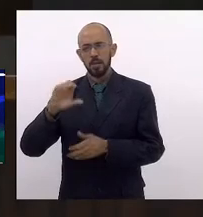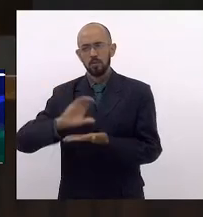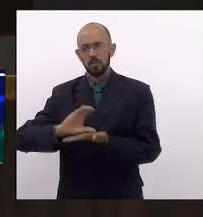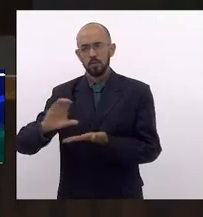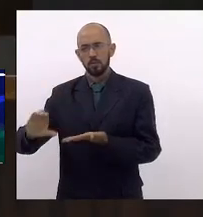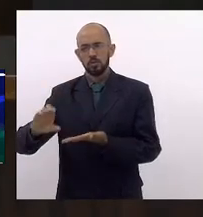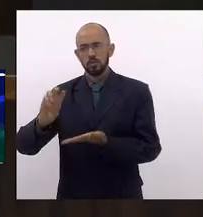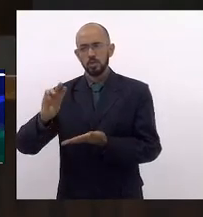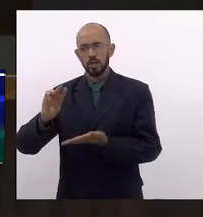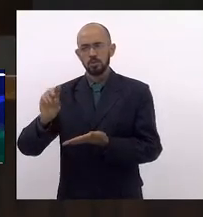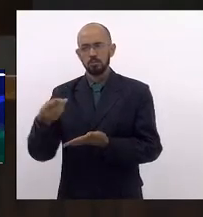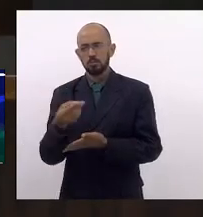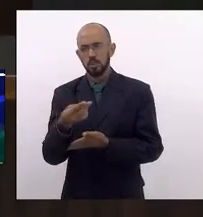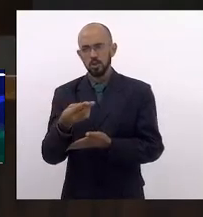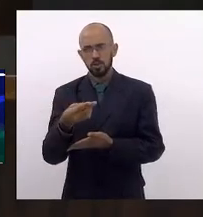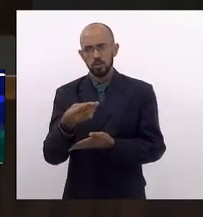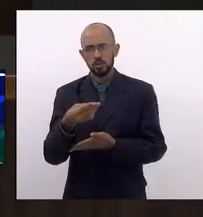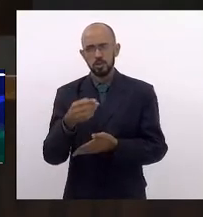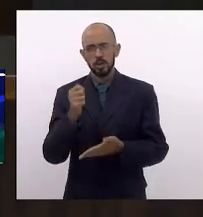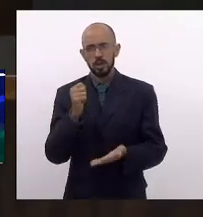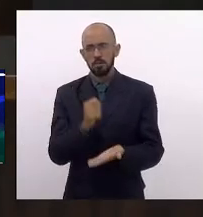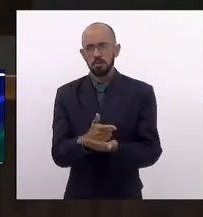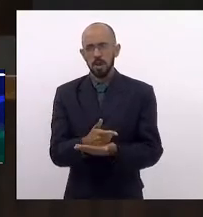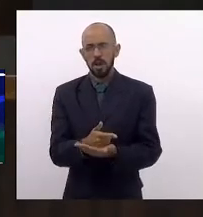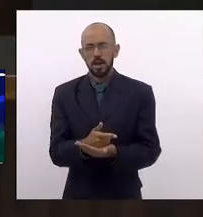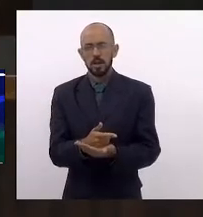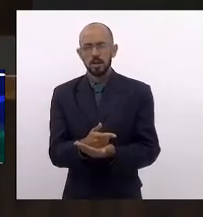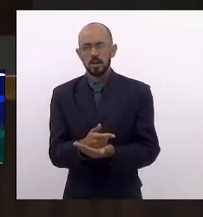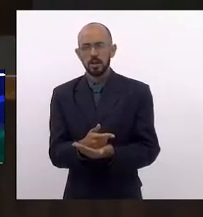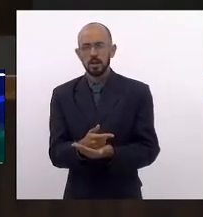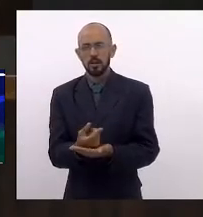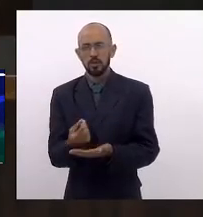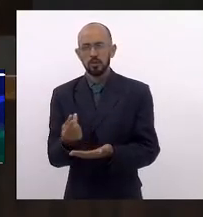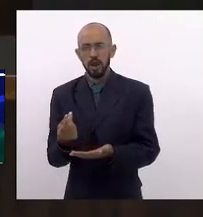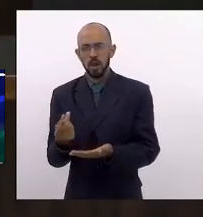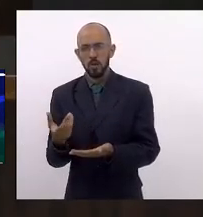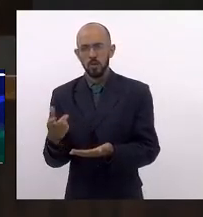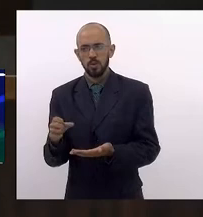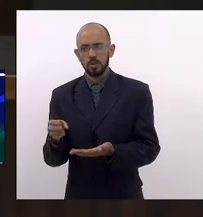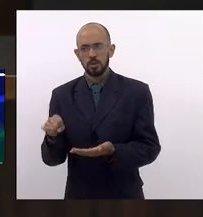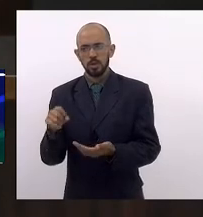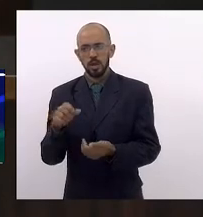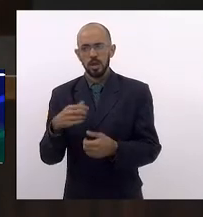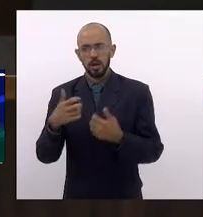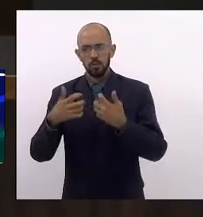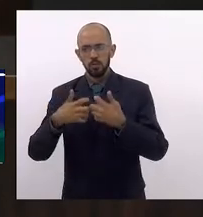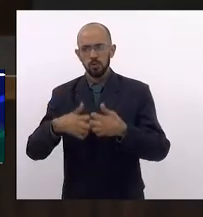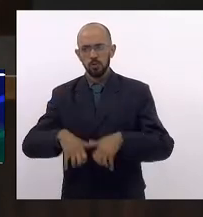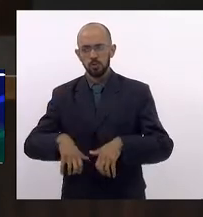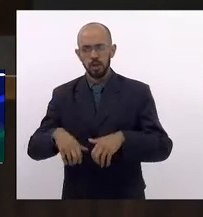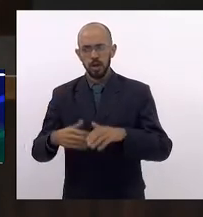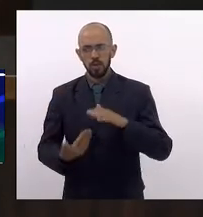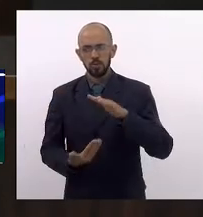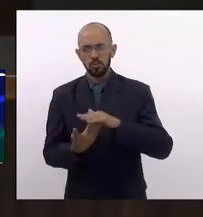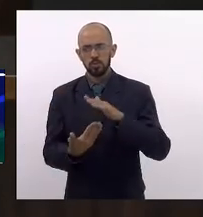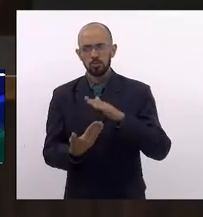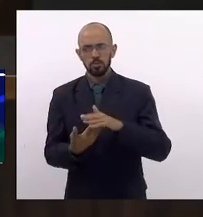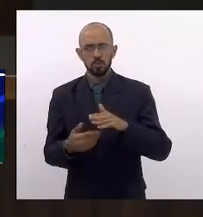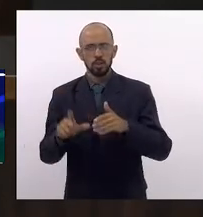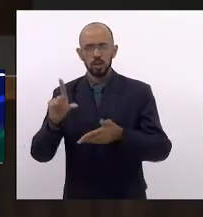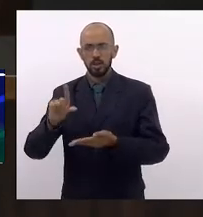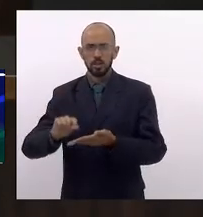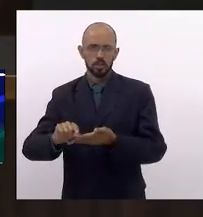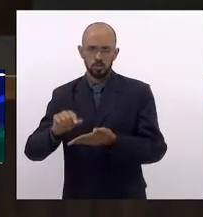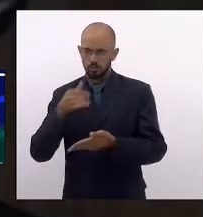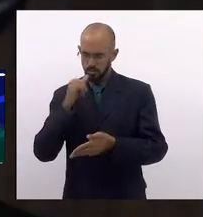3500000 de luz por mês conta de luz e se ela botar a máquina para funcionar na sua capacidade máxima cai